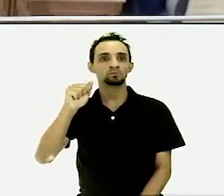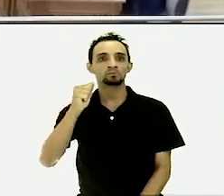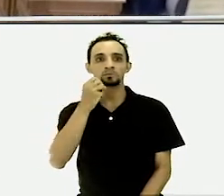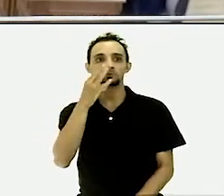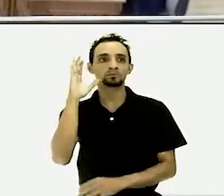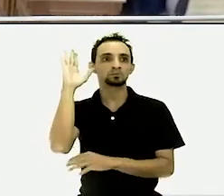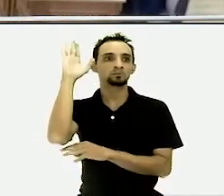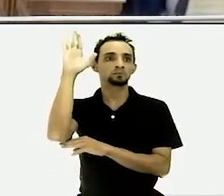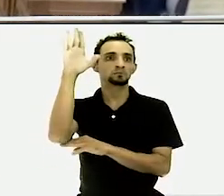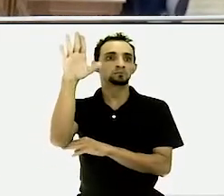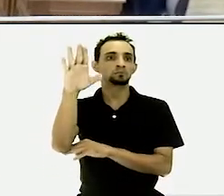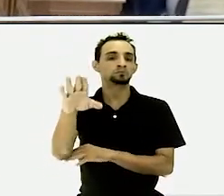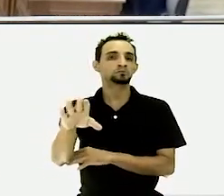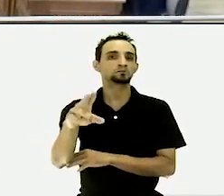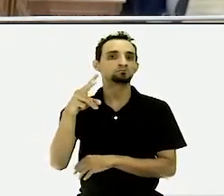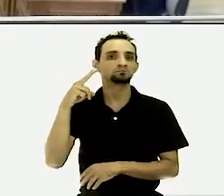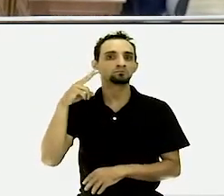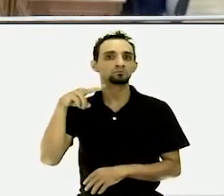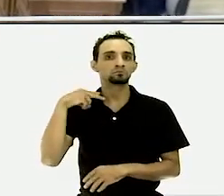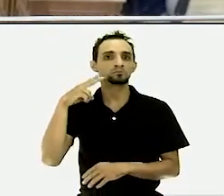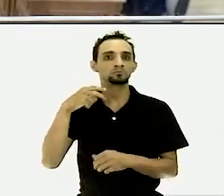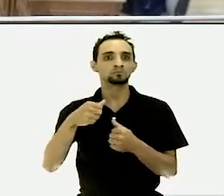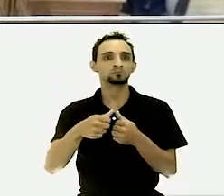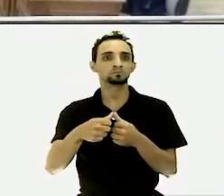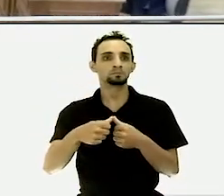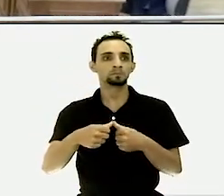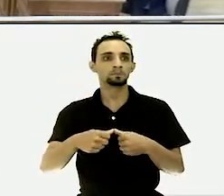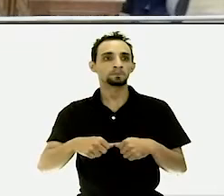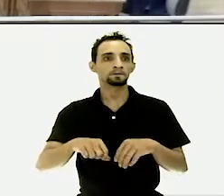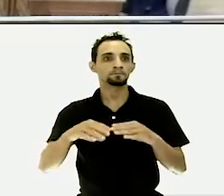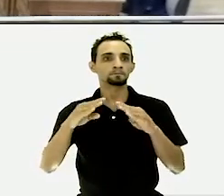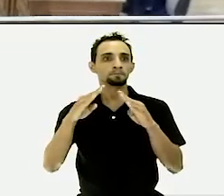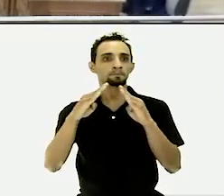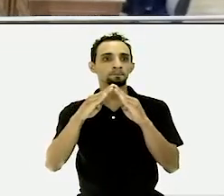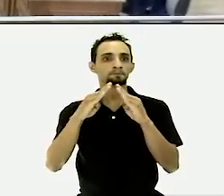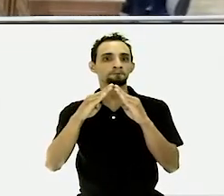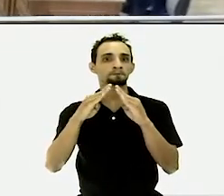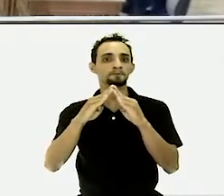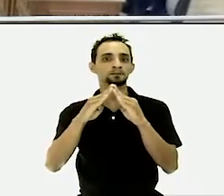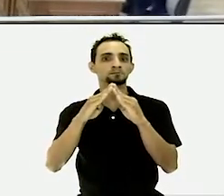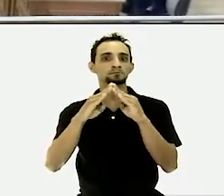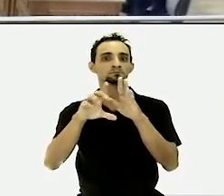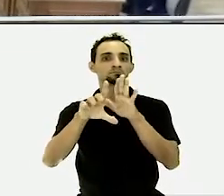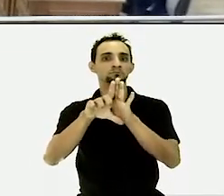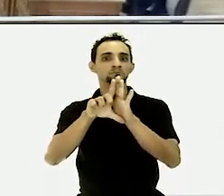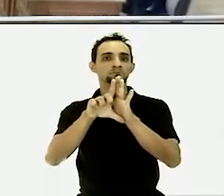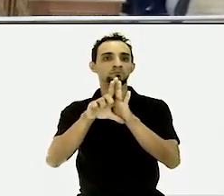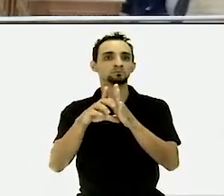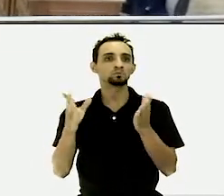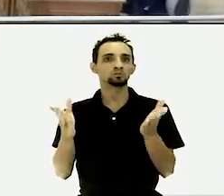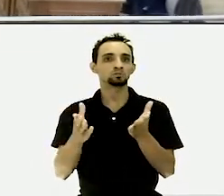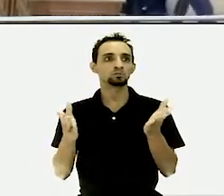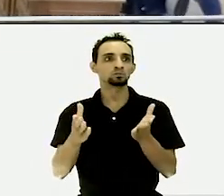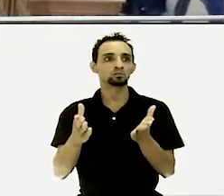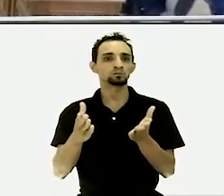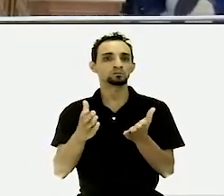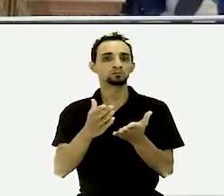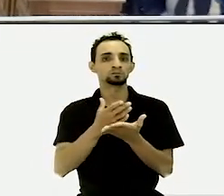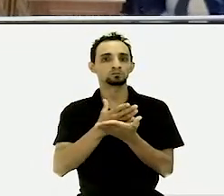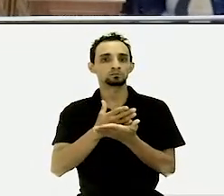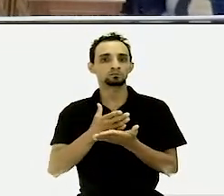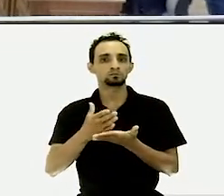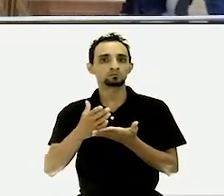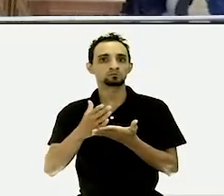Solicito ao senhor secretário, a fim de dar início à sessão, que seja feita a chamada dos senhores vereadores. André Luiz